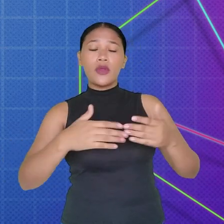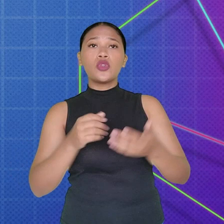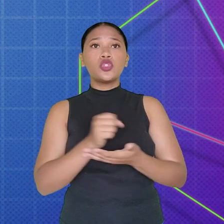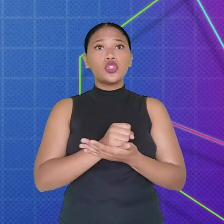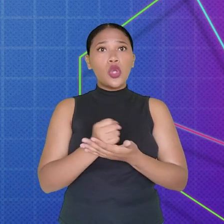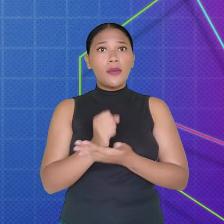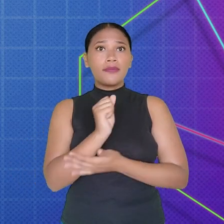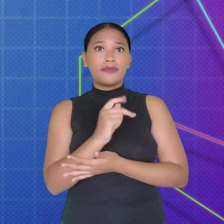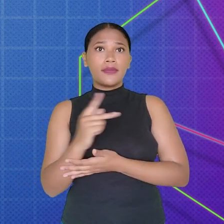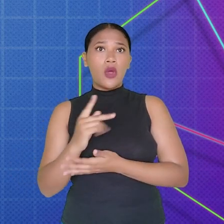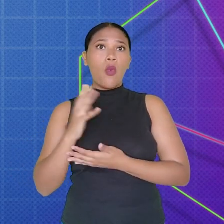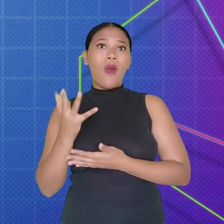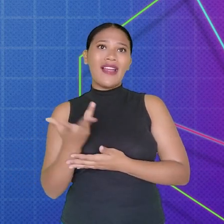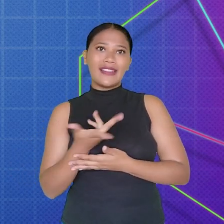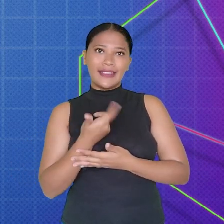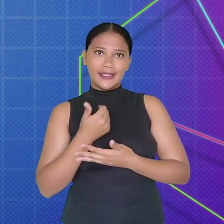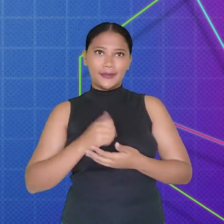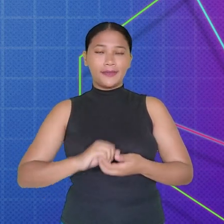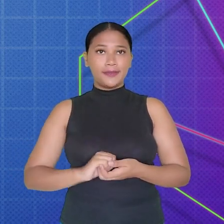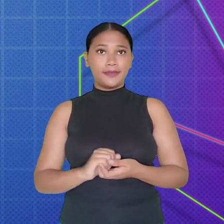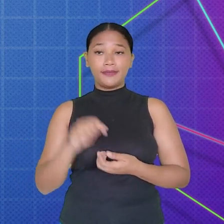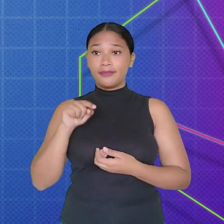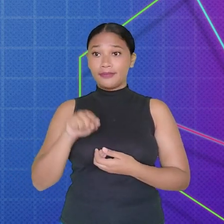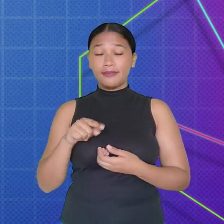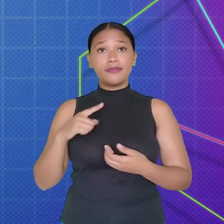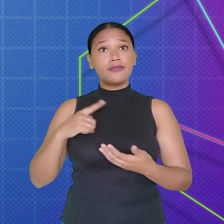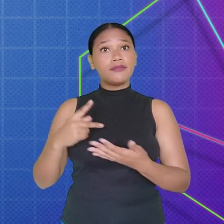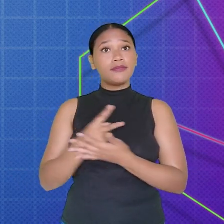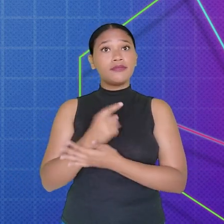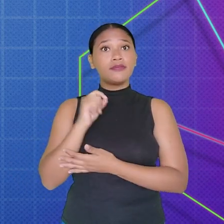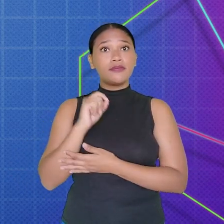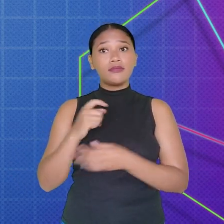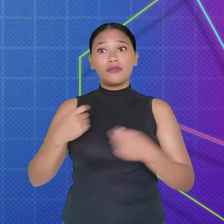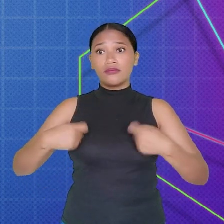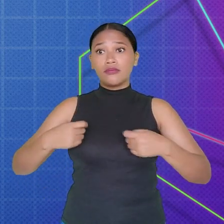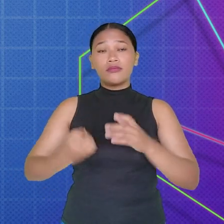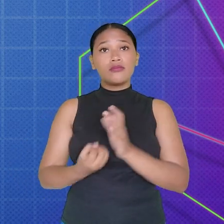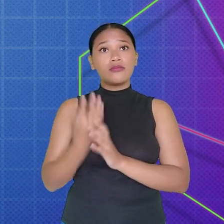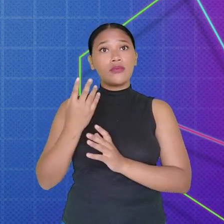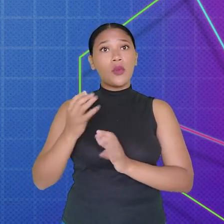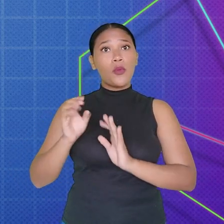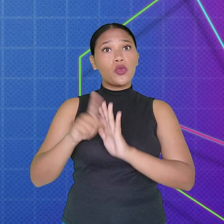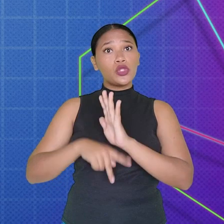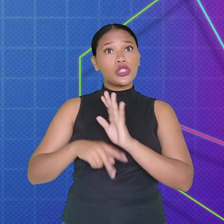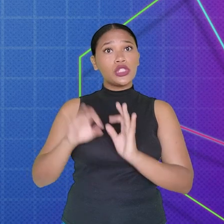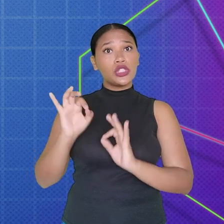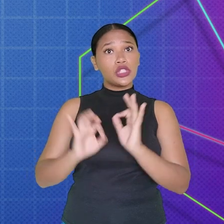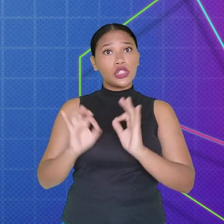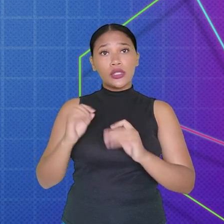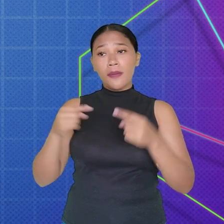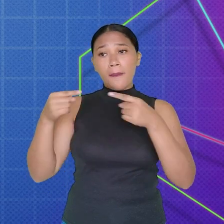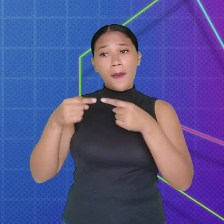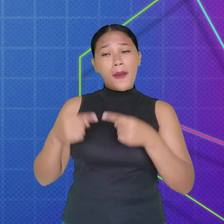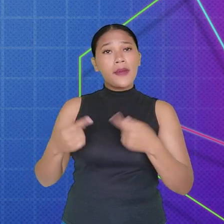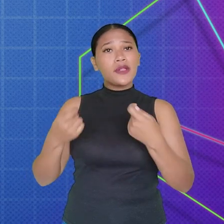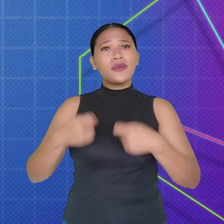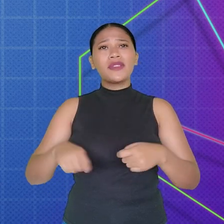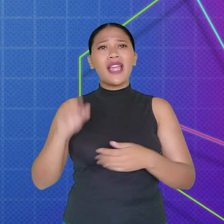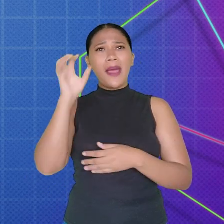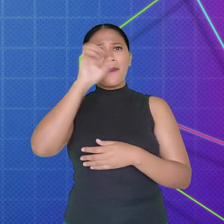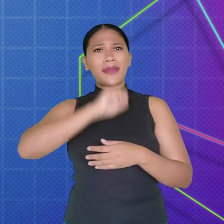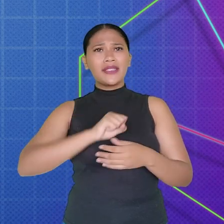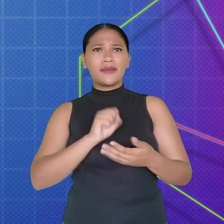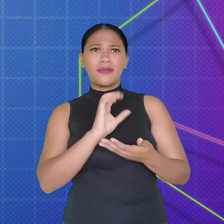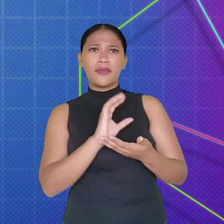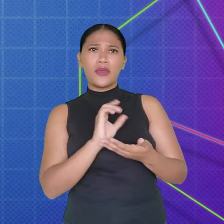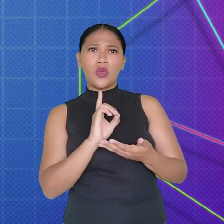desenvolver jogos e aplicativos de qualidade. Com essa abordagem, é possível criar projetos complexos e personalizados, sem a necessidade de